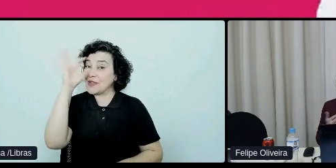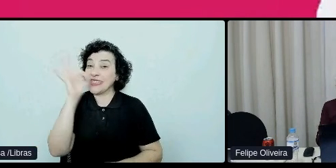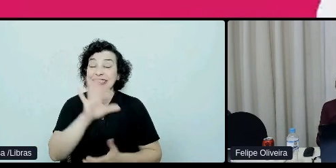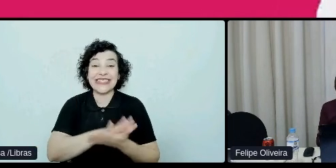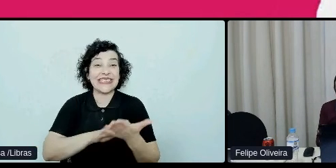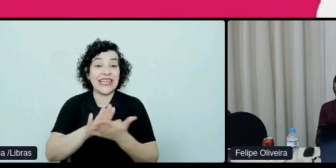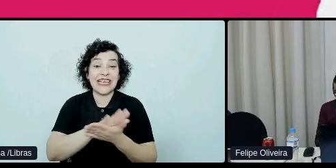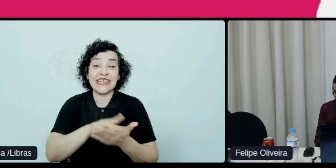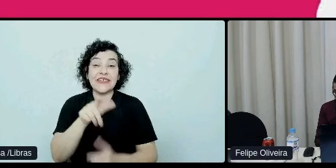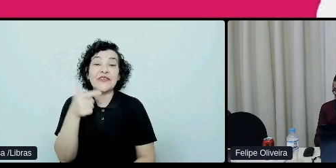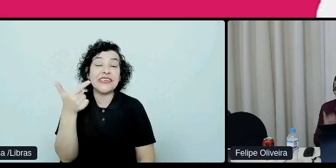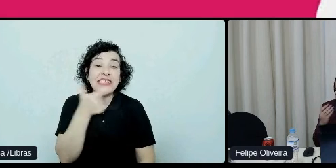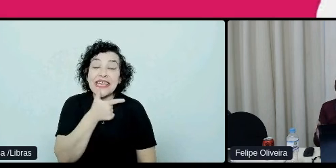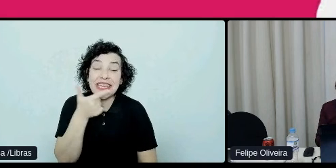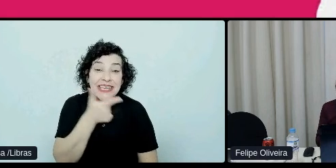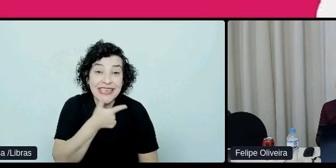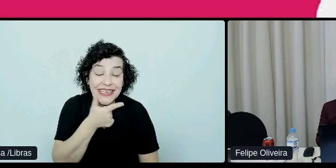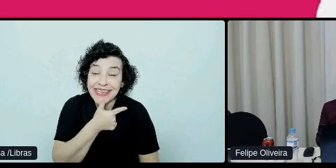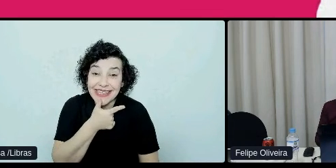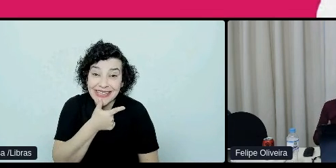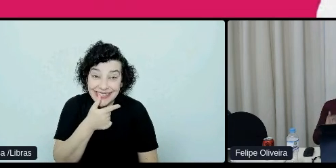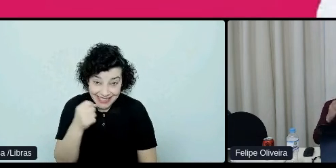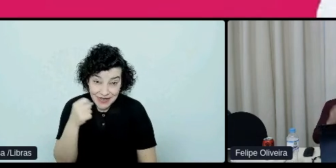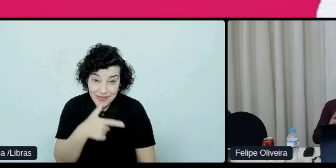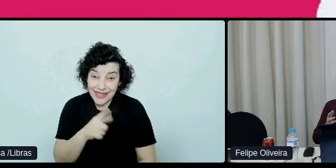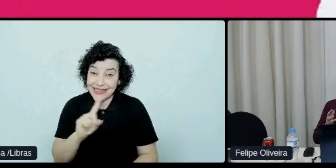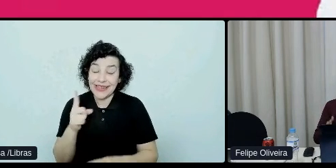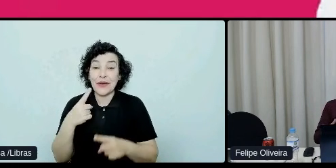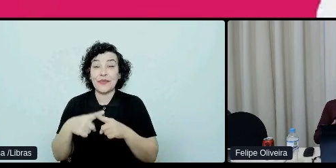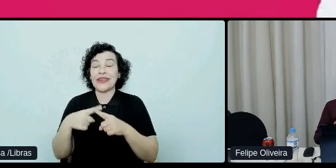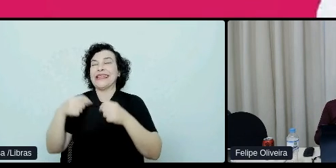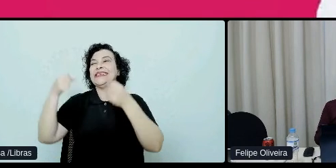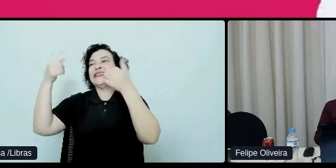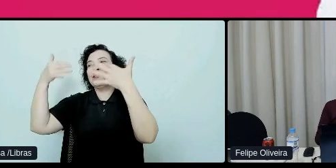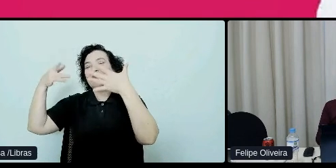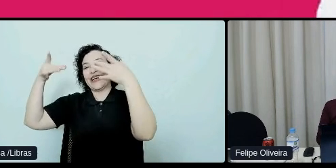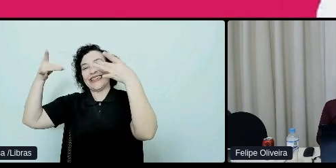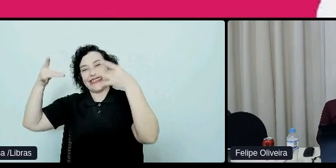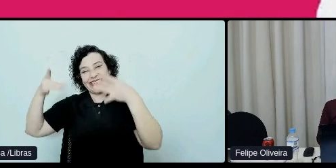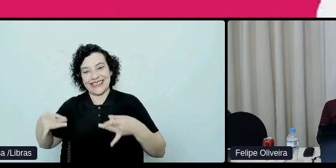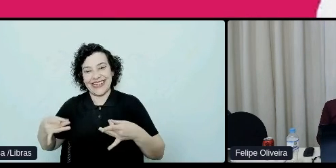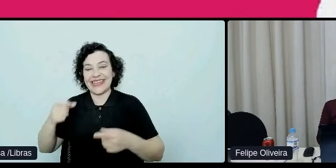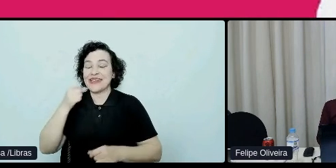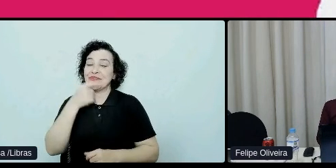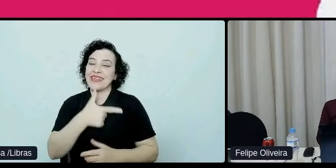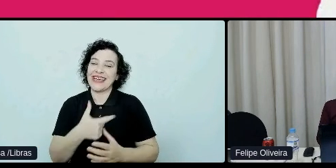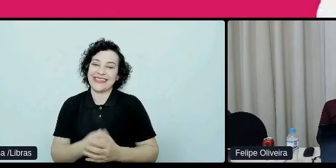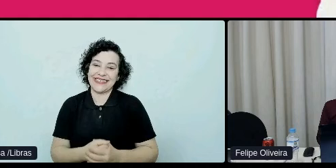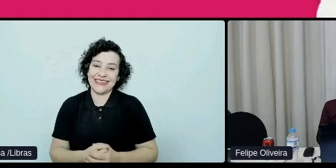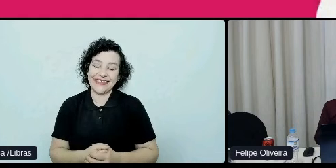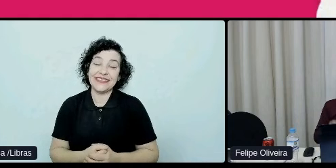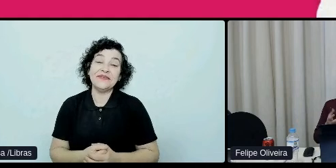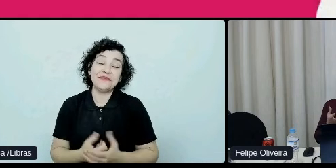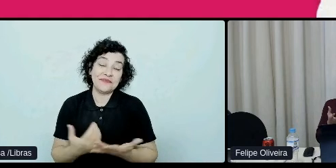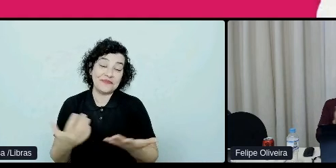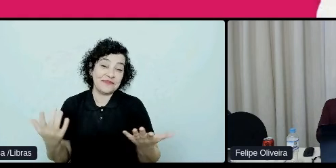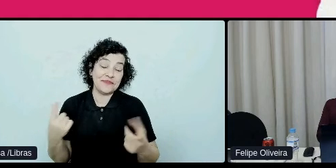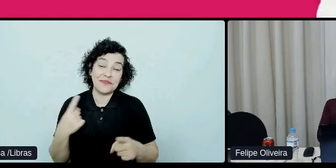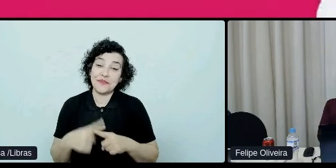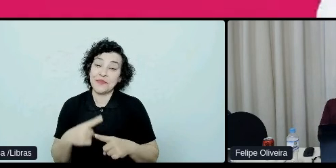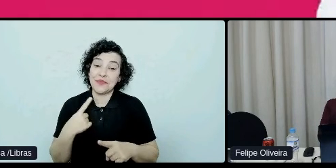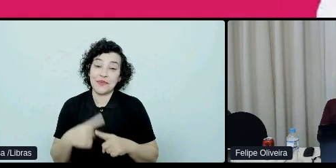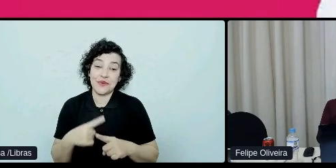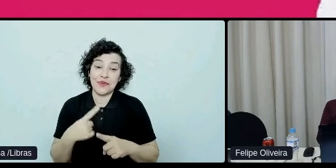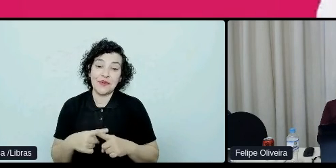não ri por causa disso. Você não ri da piada, você ri porque você tem que explicar a piada. Mas é uma questão. Por quê? Pela questão